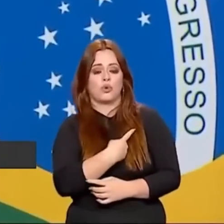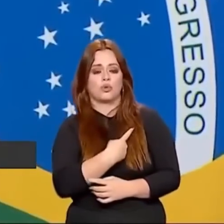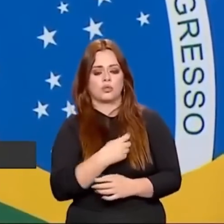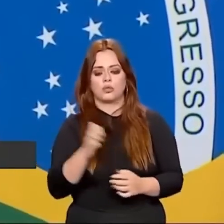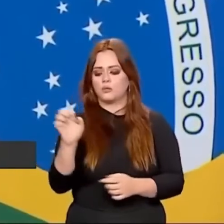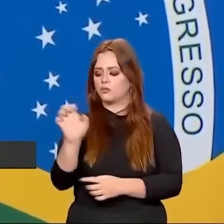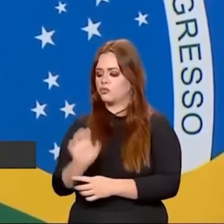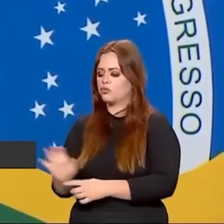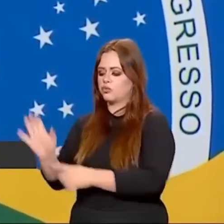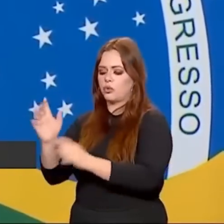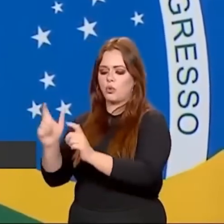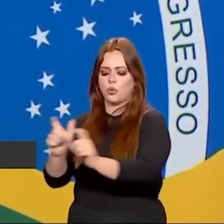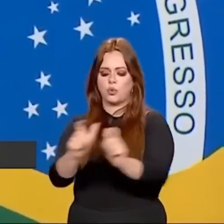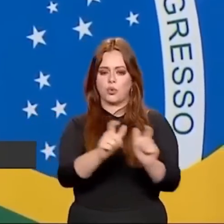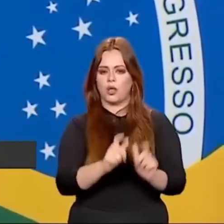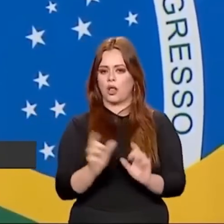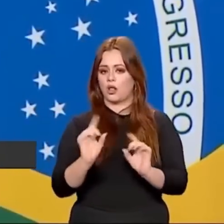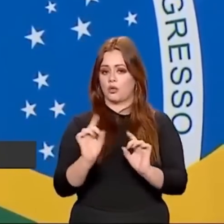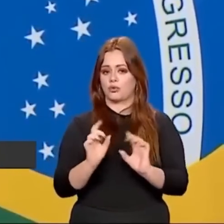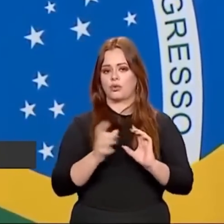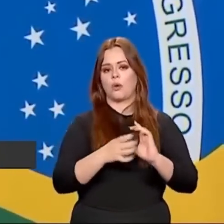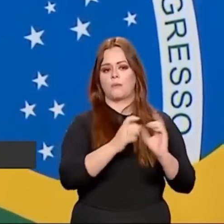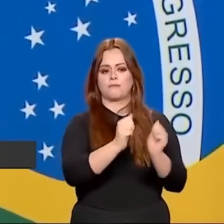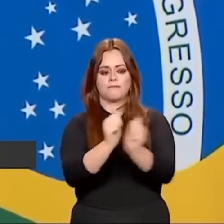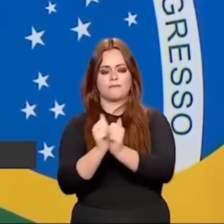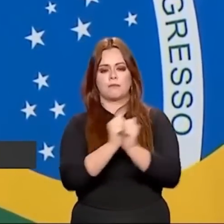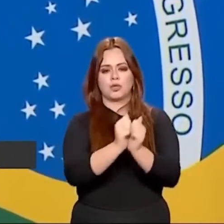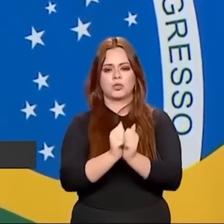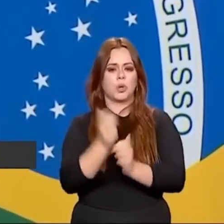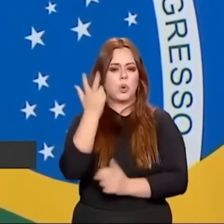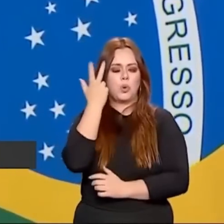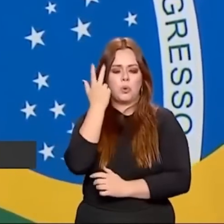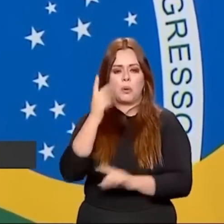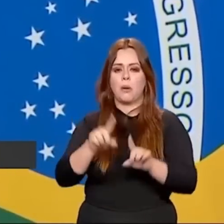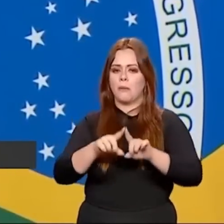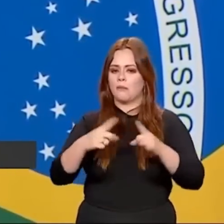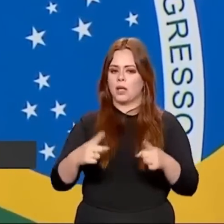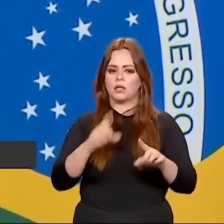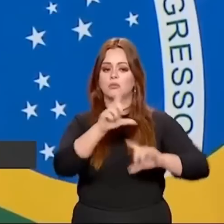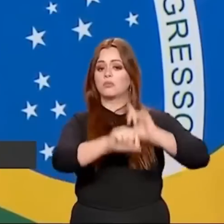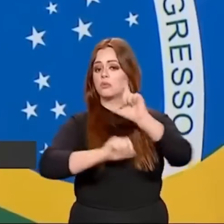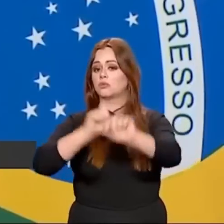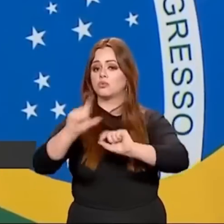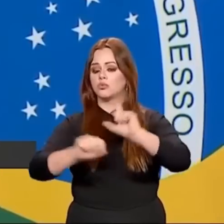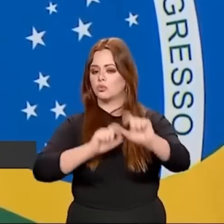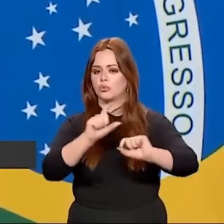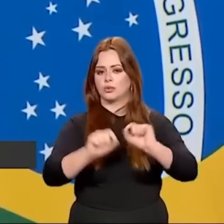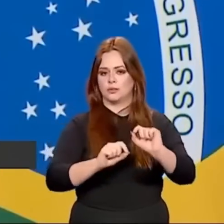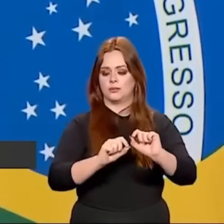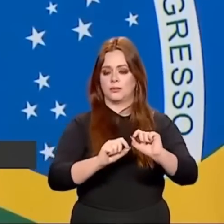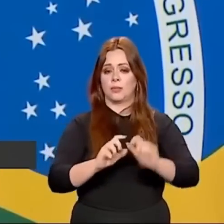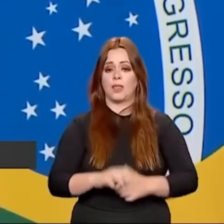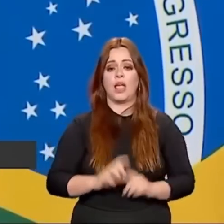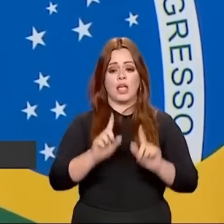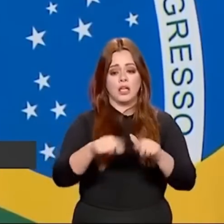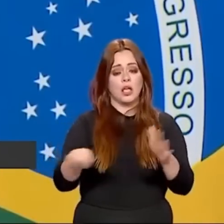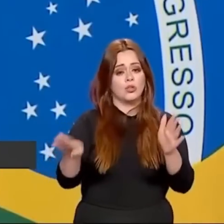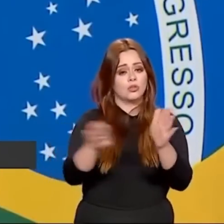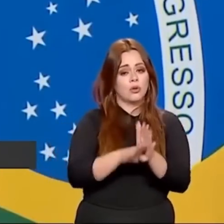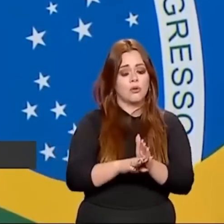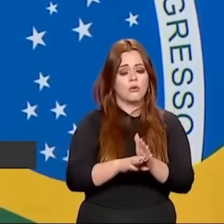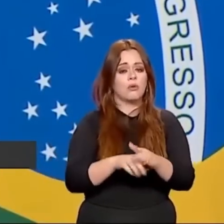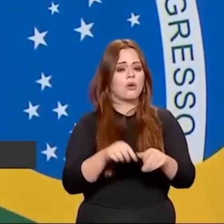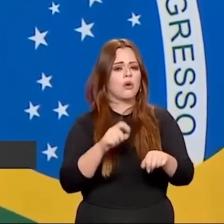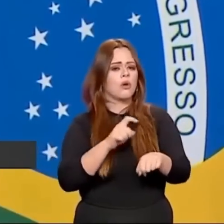Nossas regiões não são apenas parceiros naturais, mas são parceiros por opção. E é chegada a